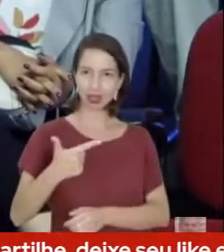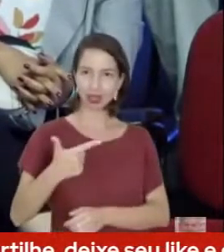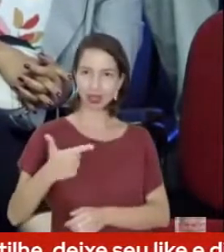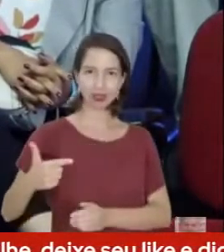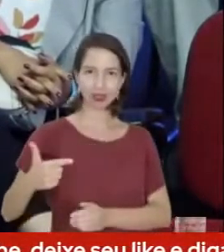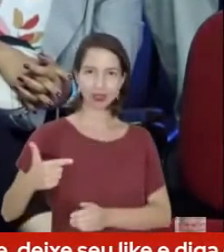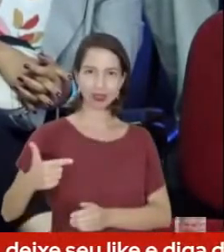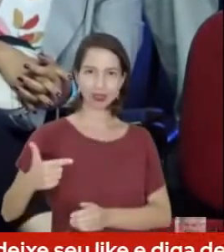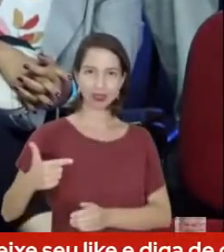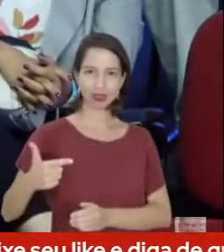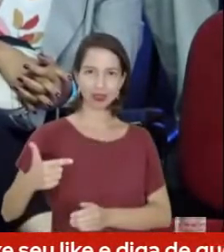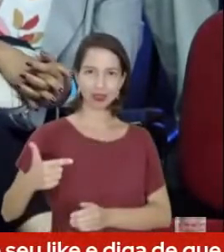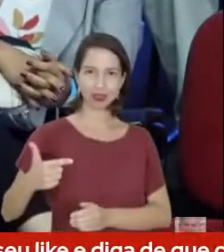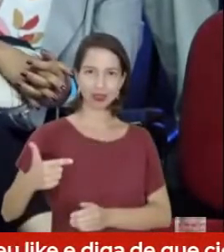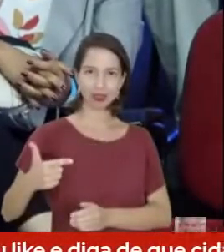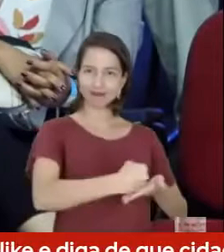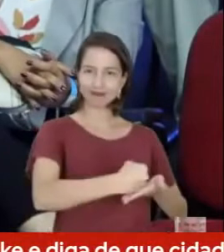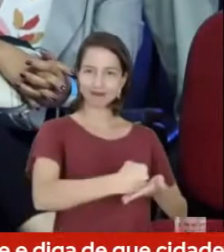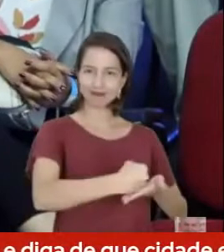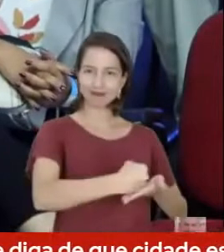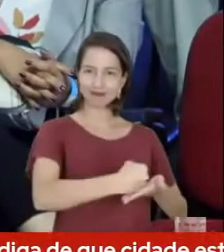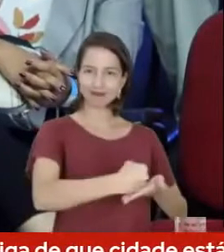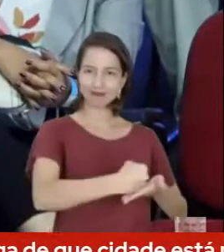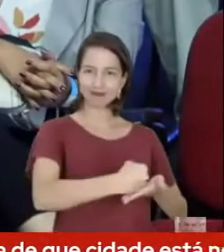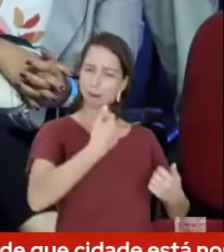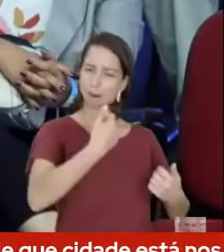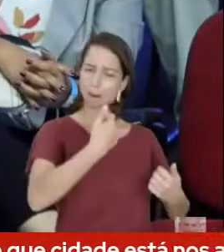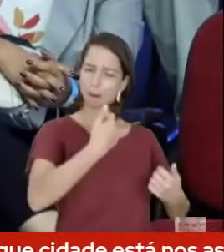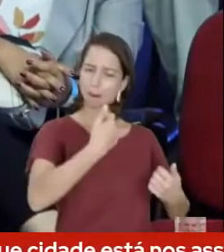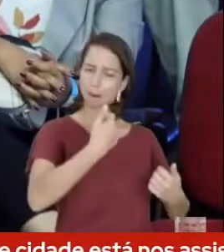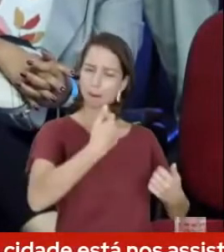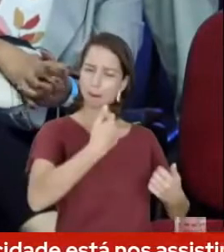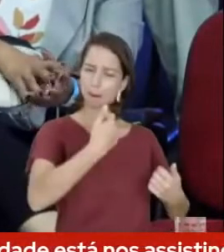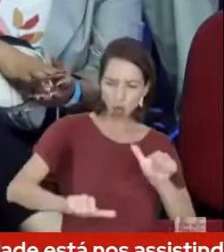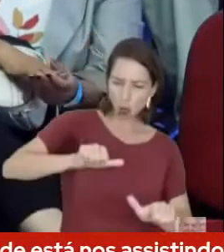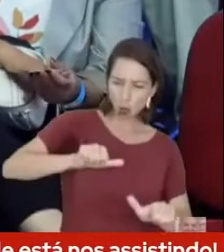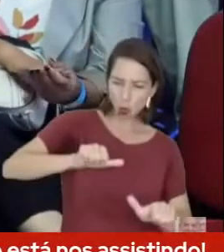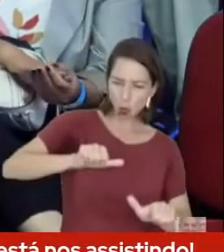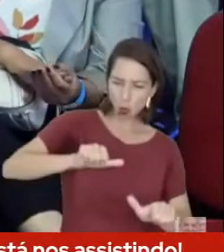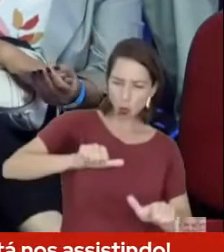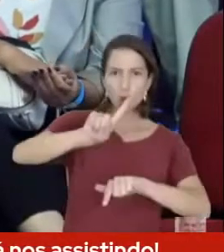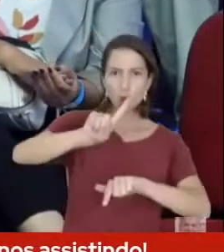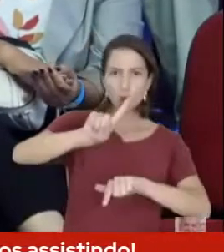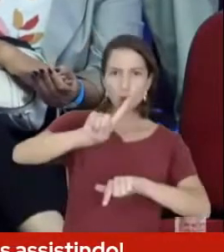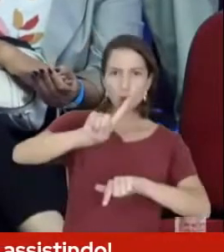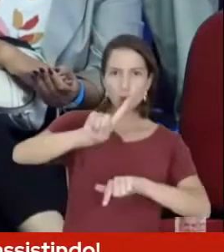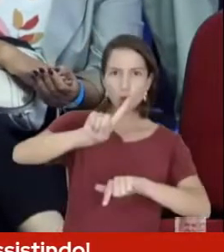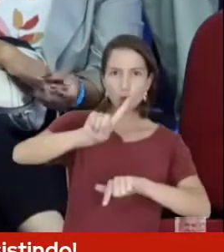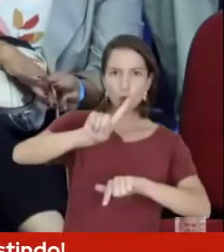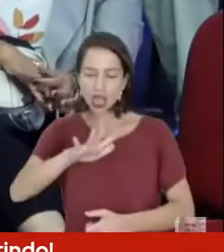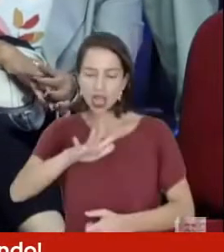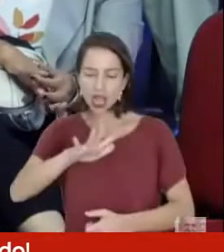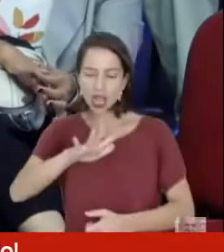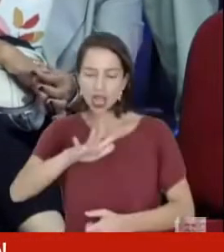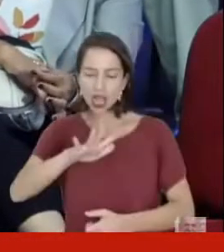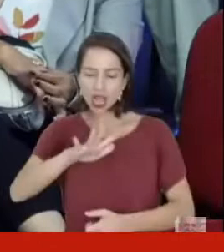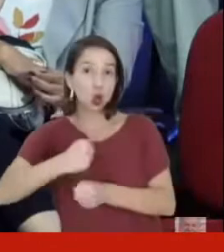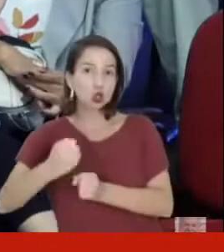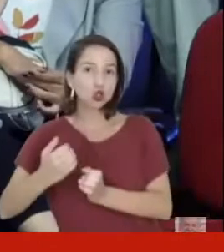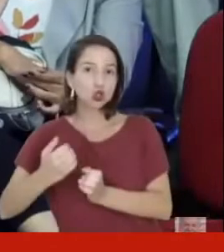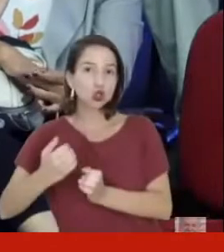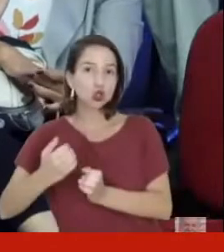O setor da construção naval, o setor marítimo e o setor portuário são indutores